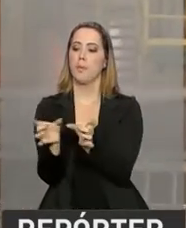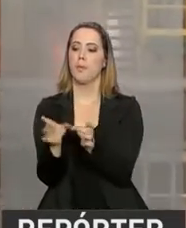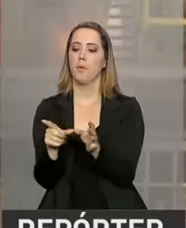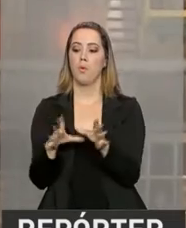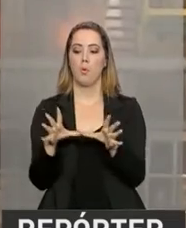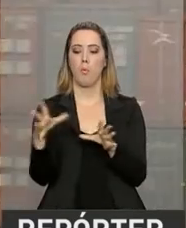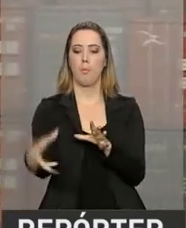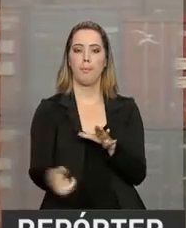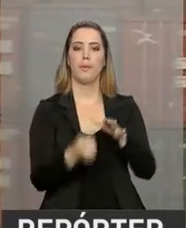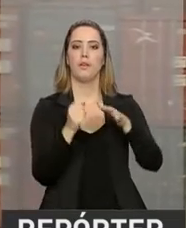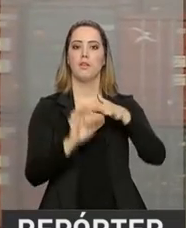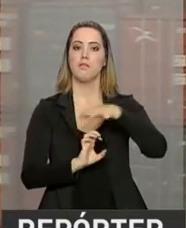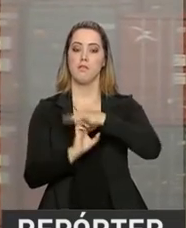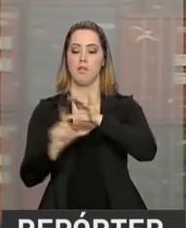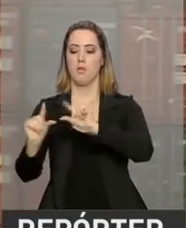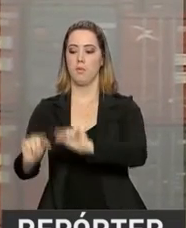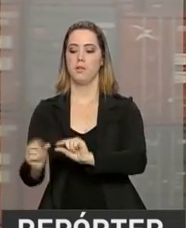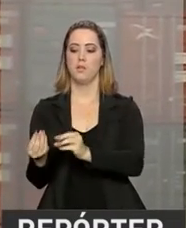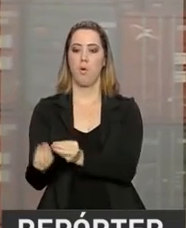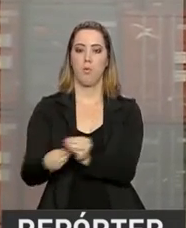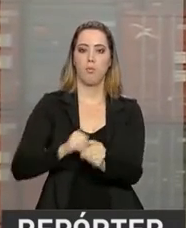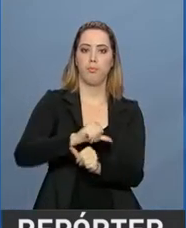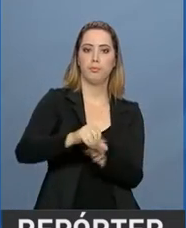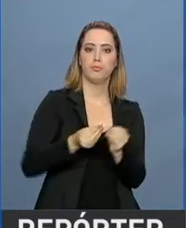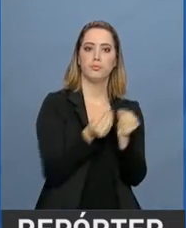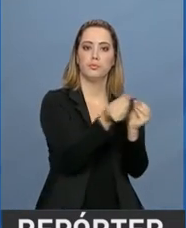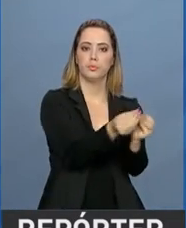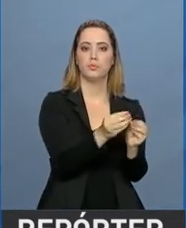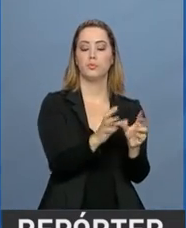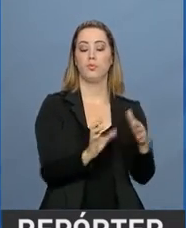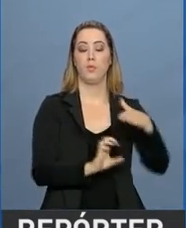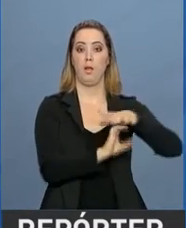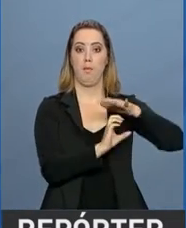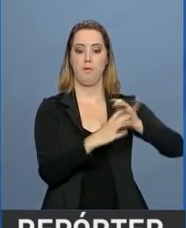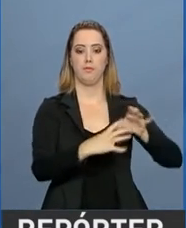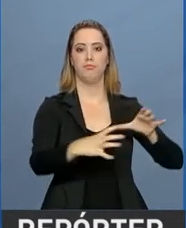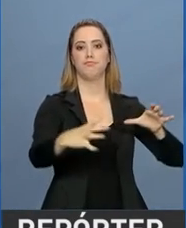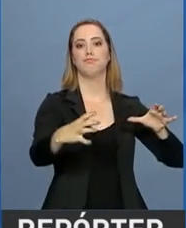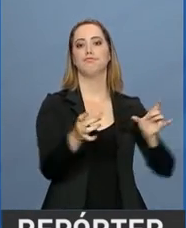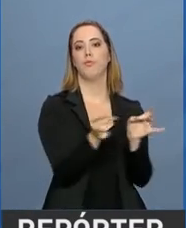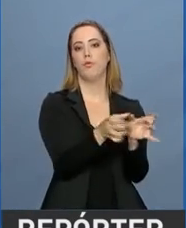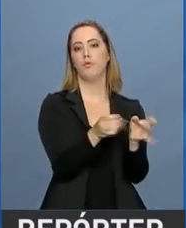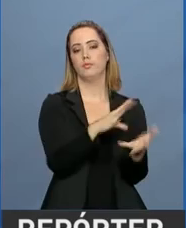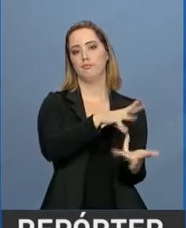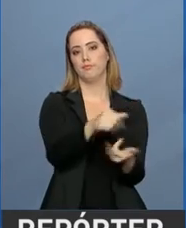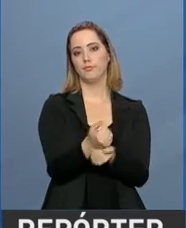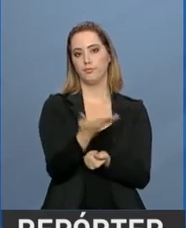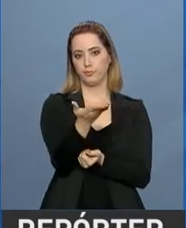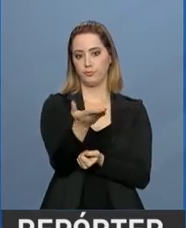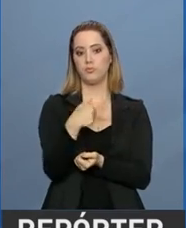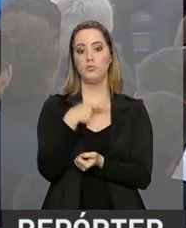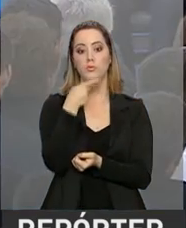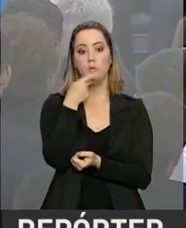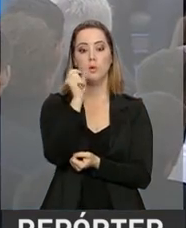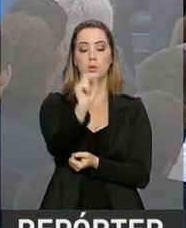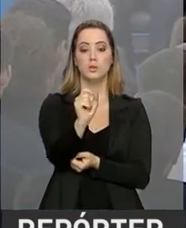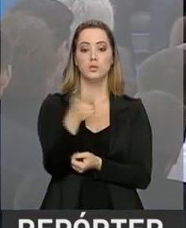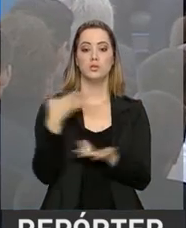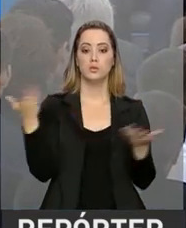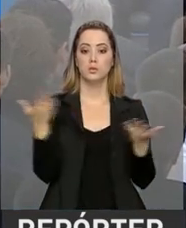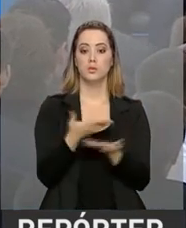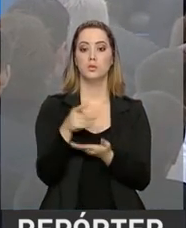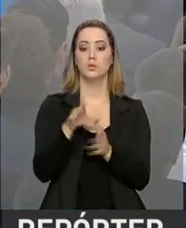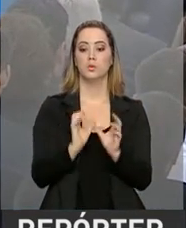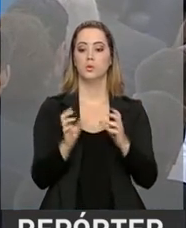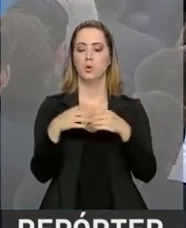micro e pequena empresa e entregando ao importador para este micro empresário que participou do lançamento das medidas o setor